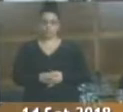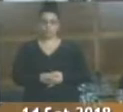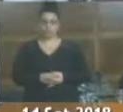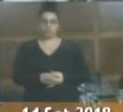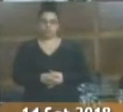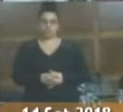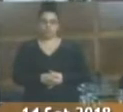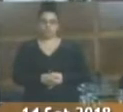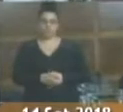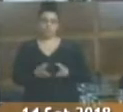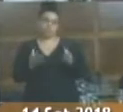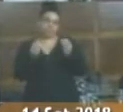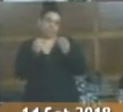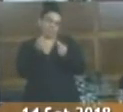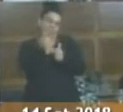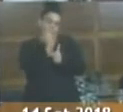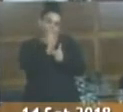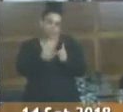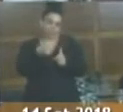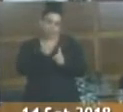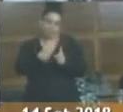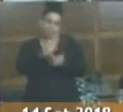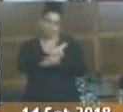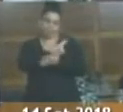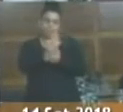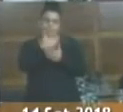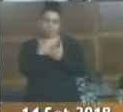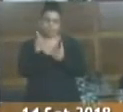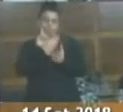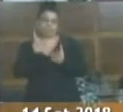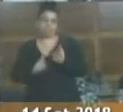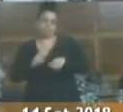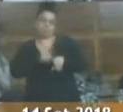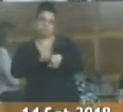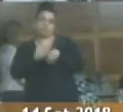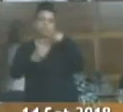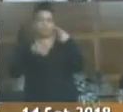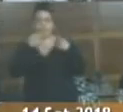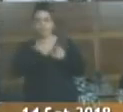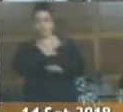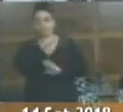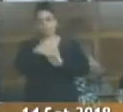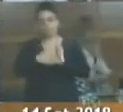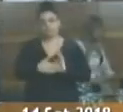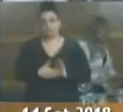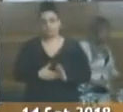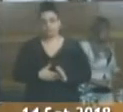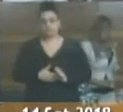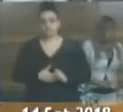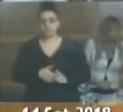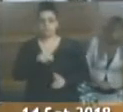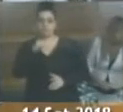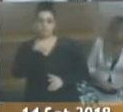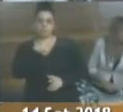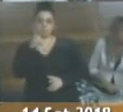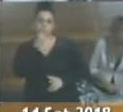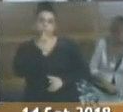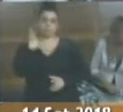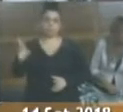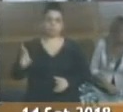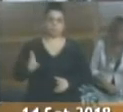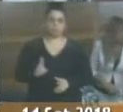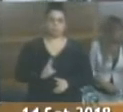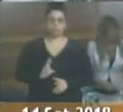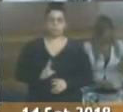Bom, é uma série de problemas. Não sei se daria tempo para falar tudo aqui e se eu teria respostas também